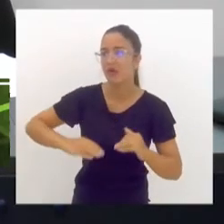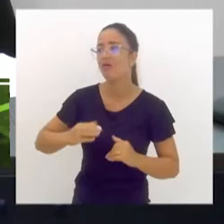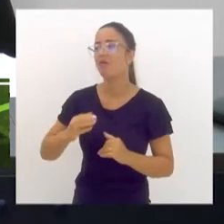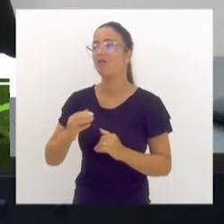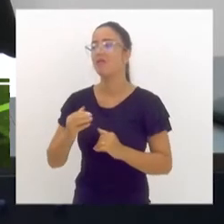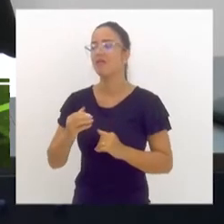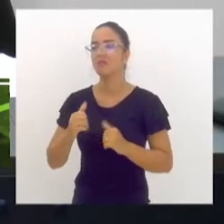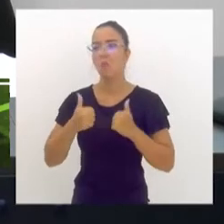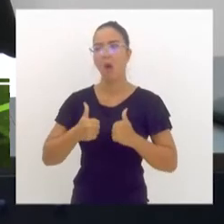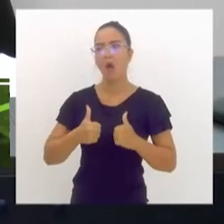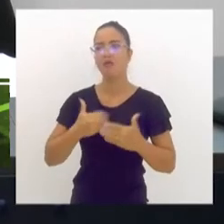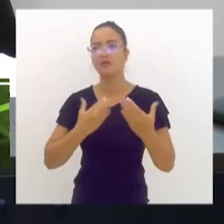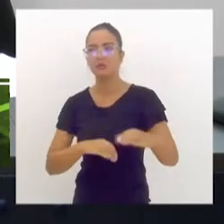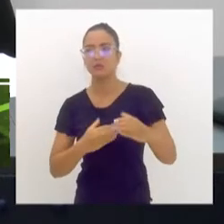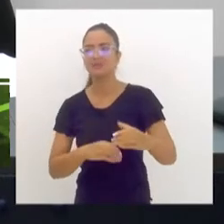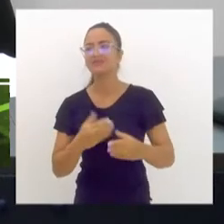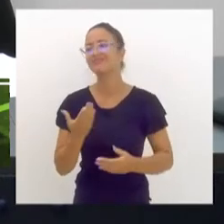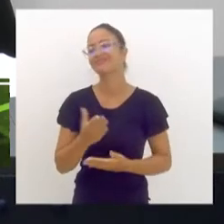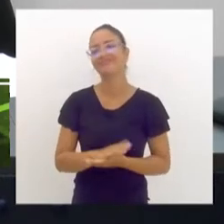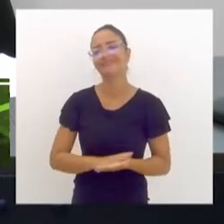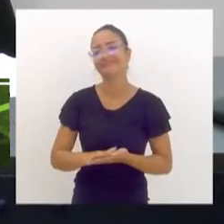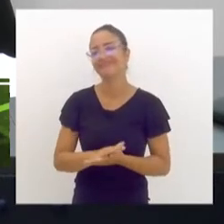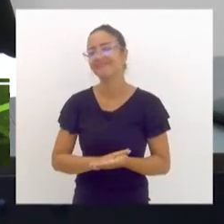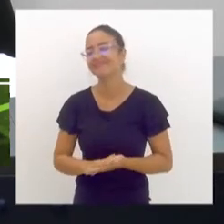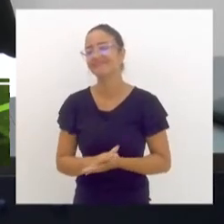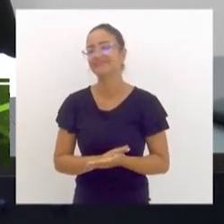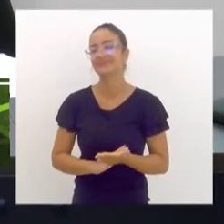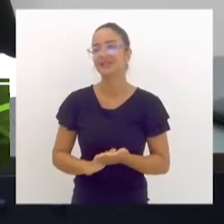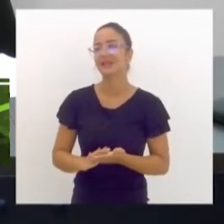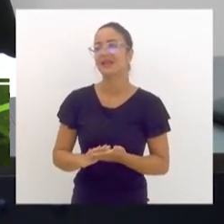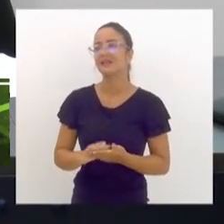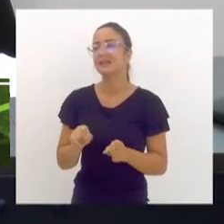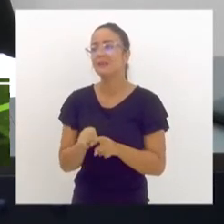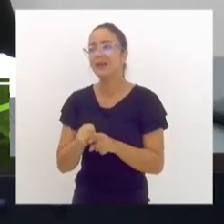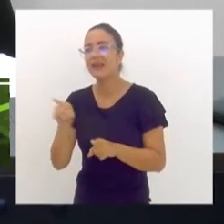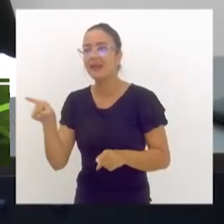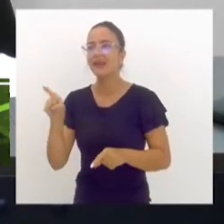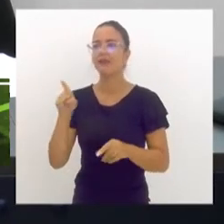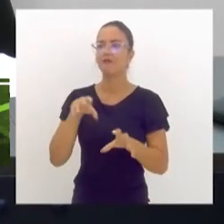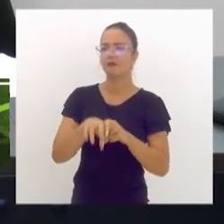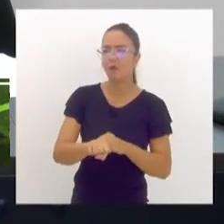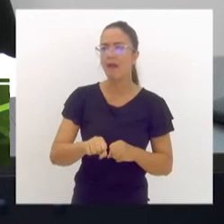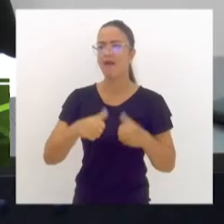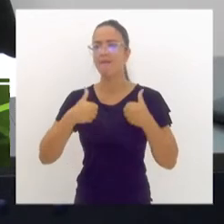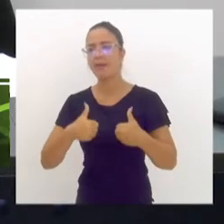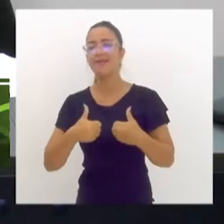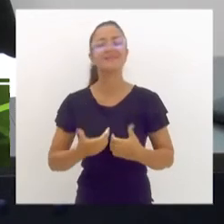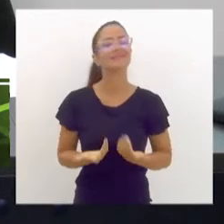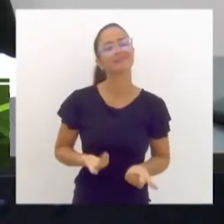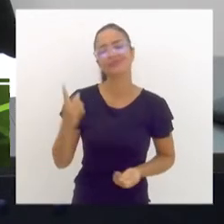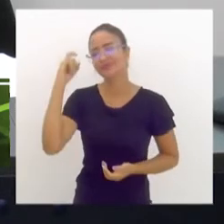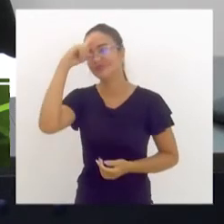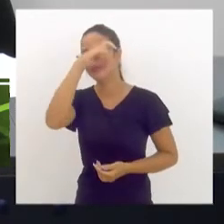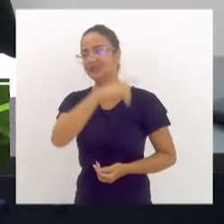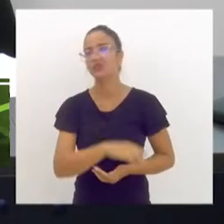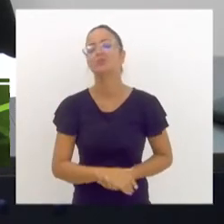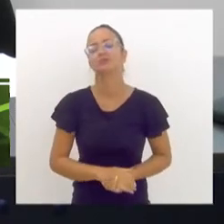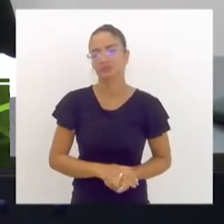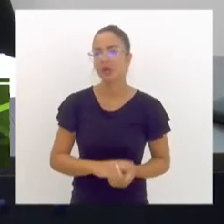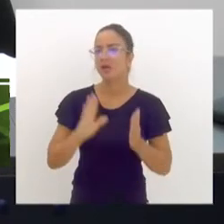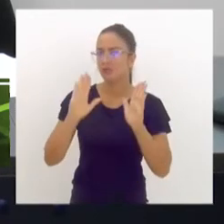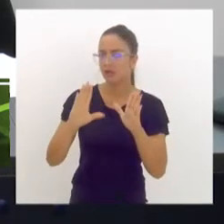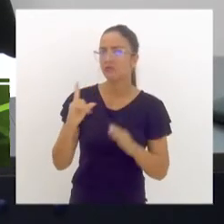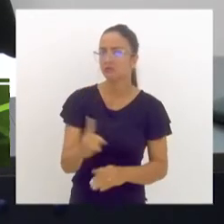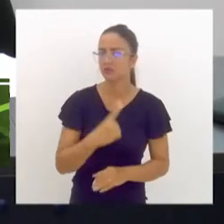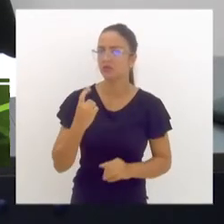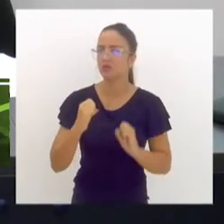médio, mas a gente está muito empenhado em tentar mudar essa realidade. E, evidentemente, parte dessa mudança significa a gente